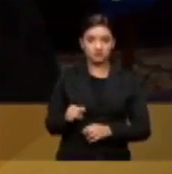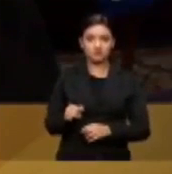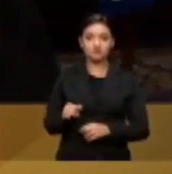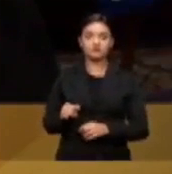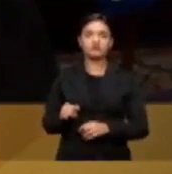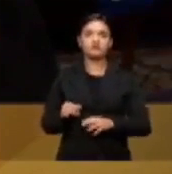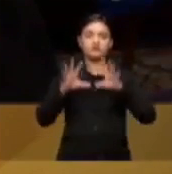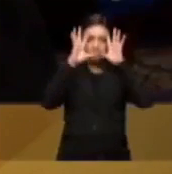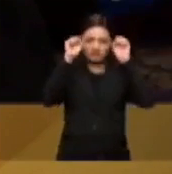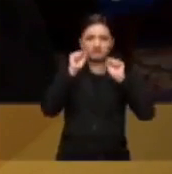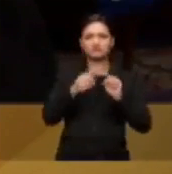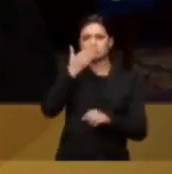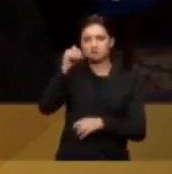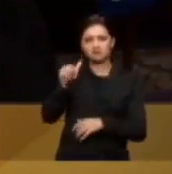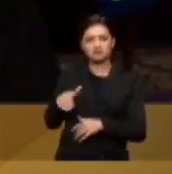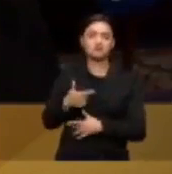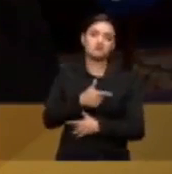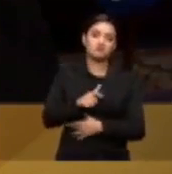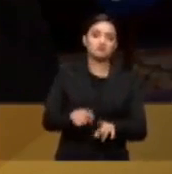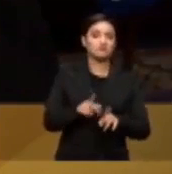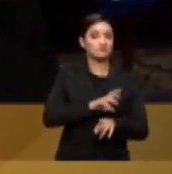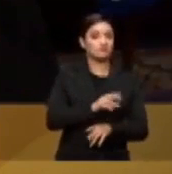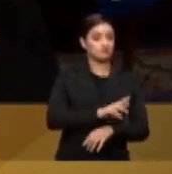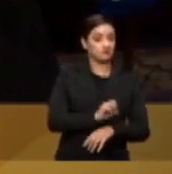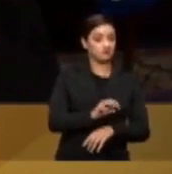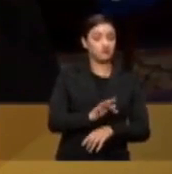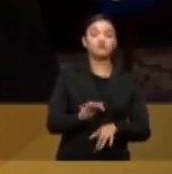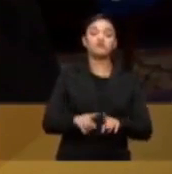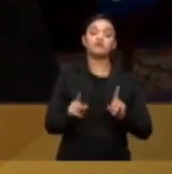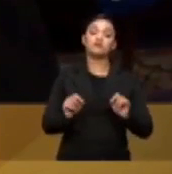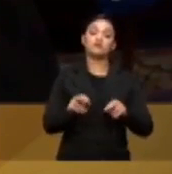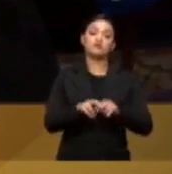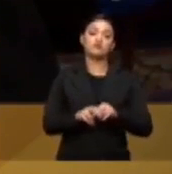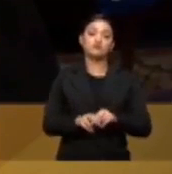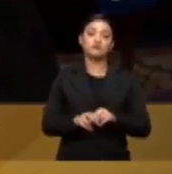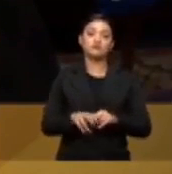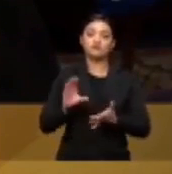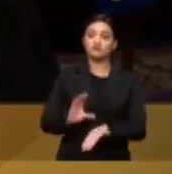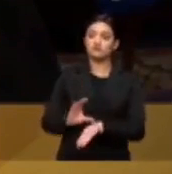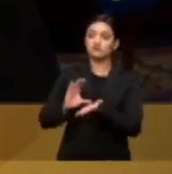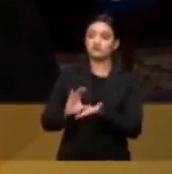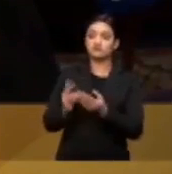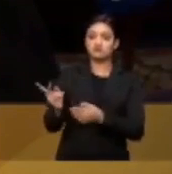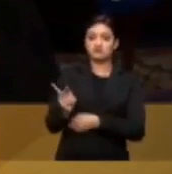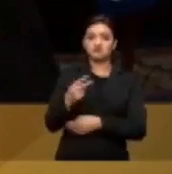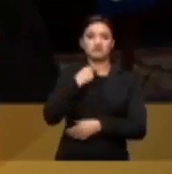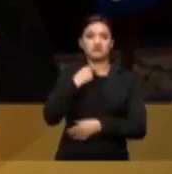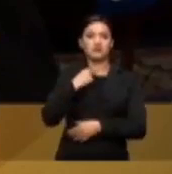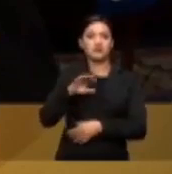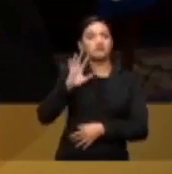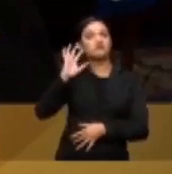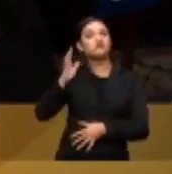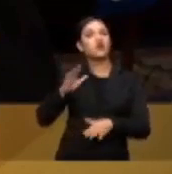Federal. Dessa forma, não cabe, data vênia, repito mais uma vez, aos conselhos definir competência